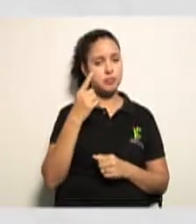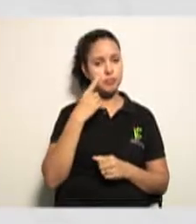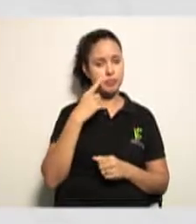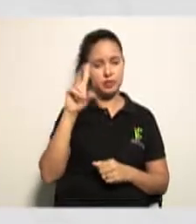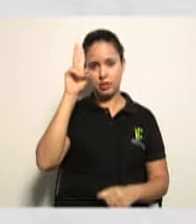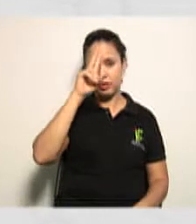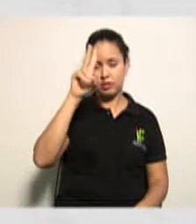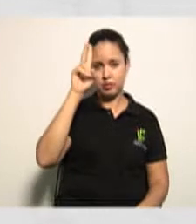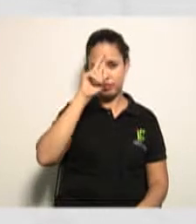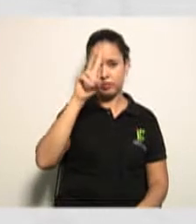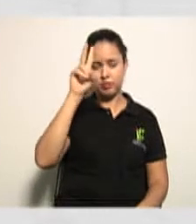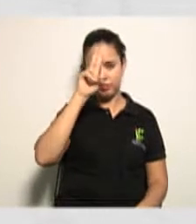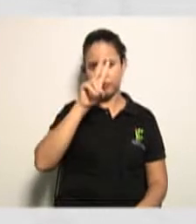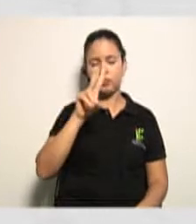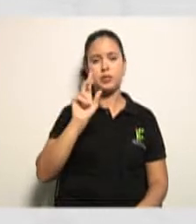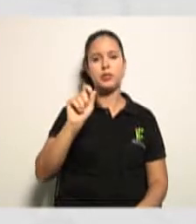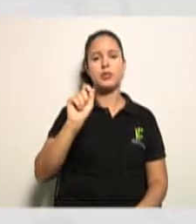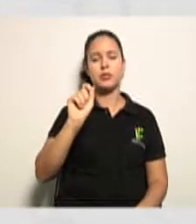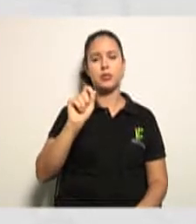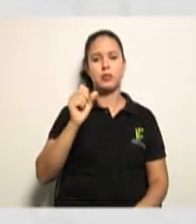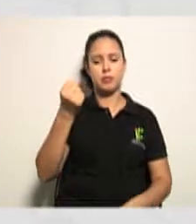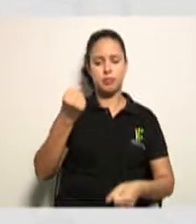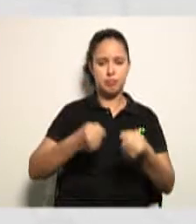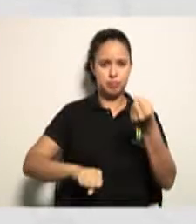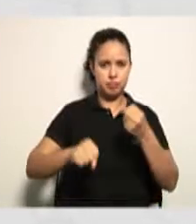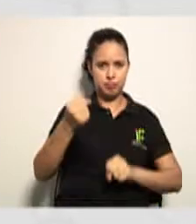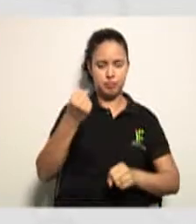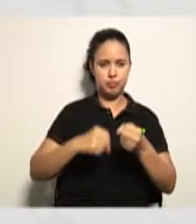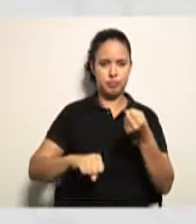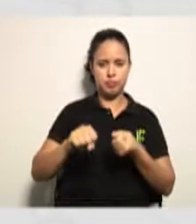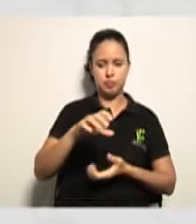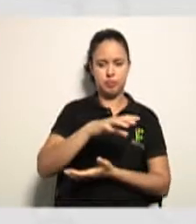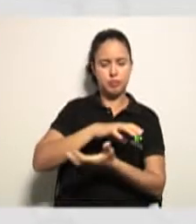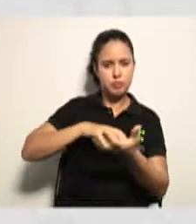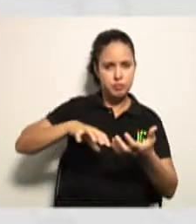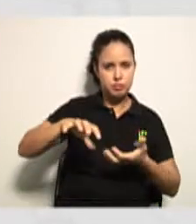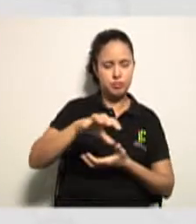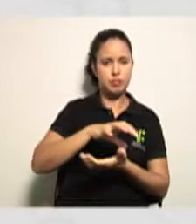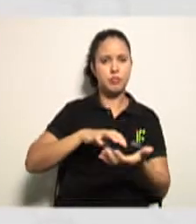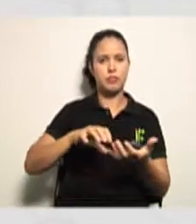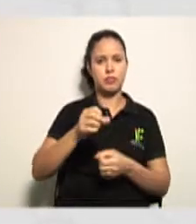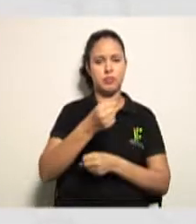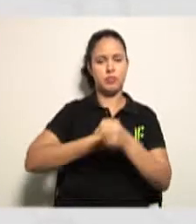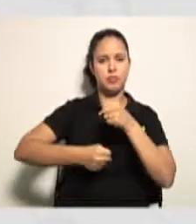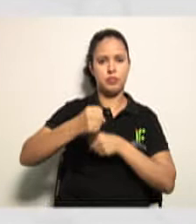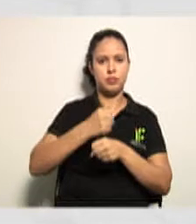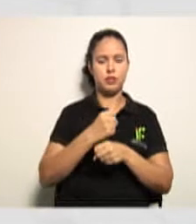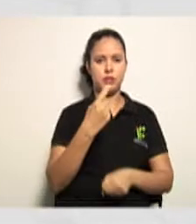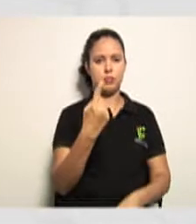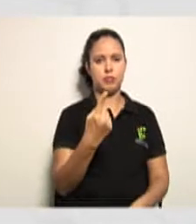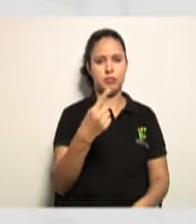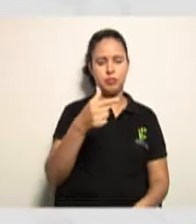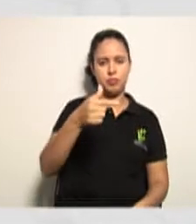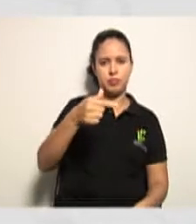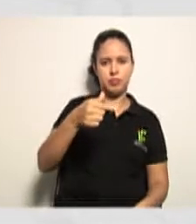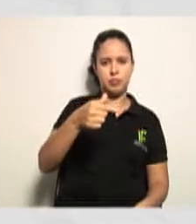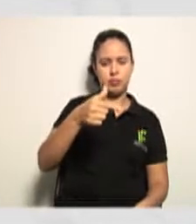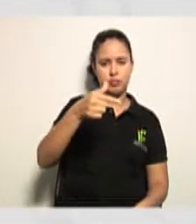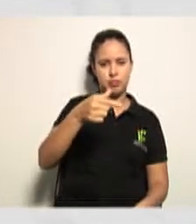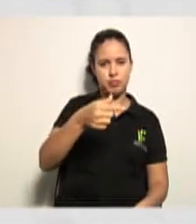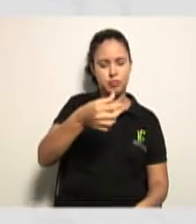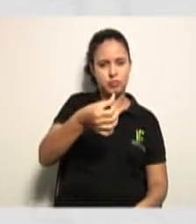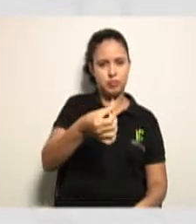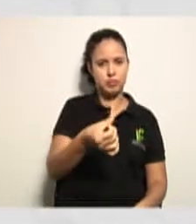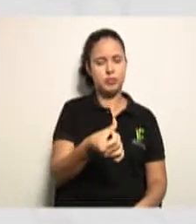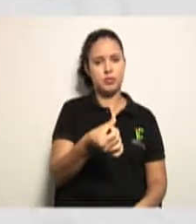Industrial, a primeira Revolução Industrial, que lá em 1776, houve um aumento